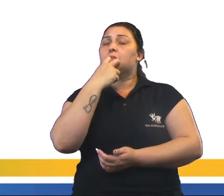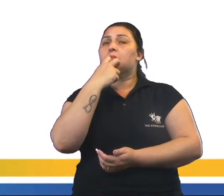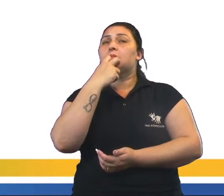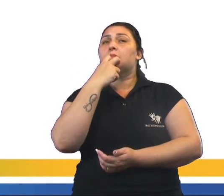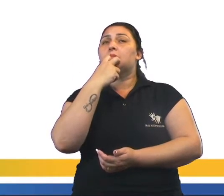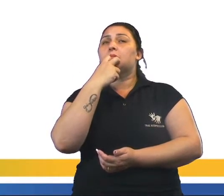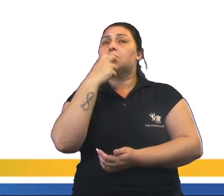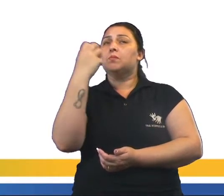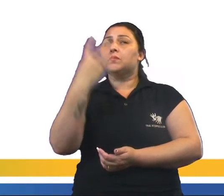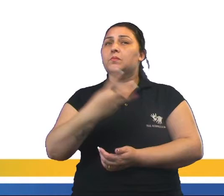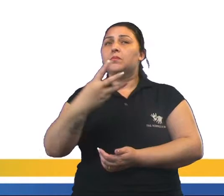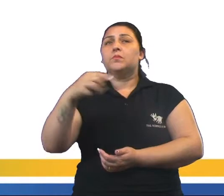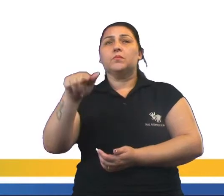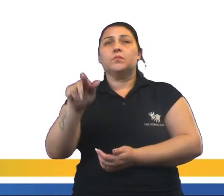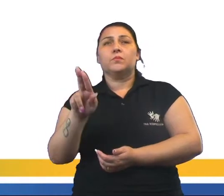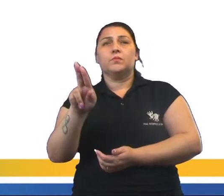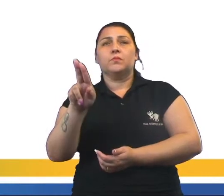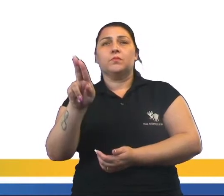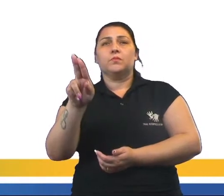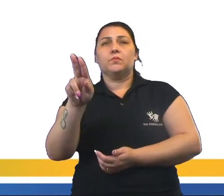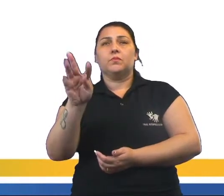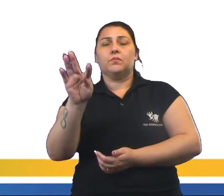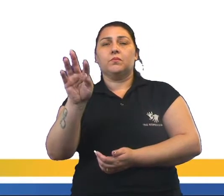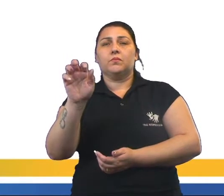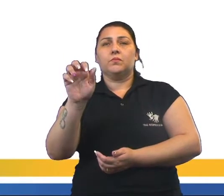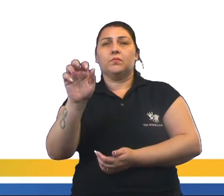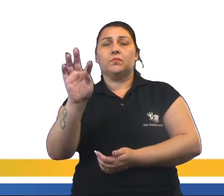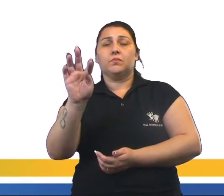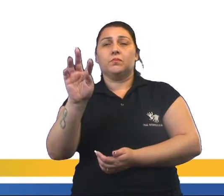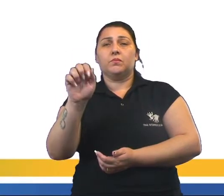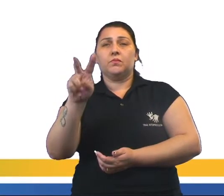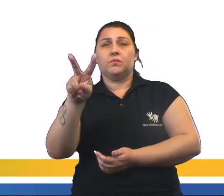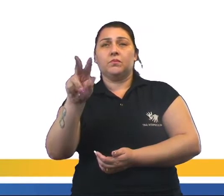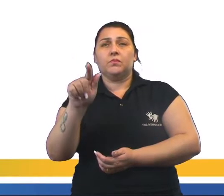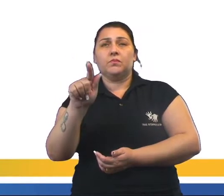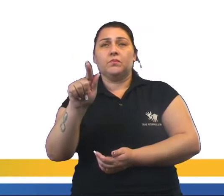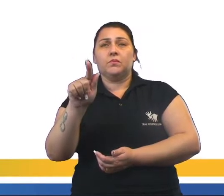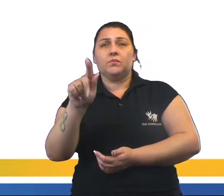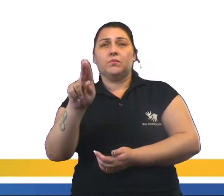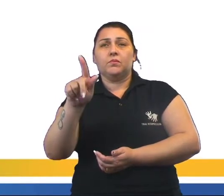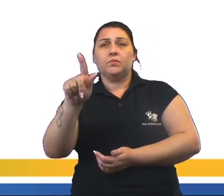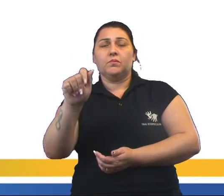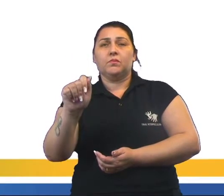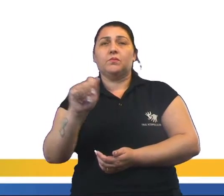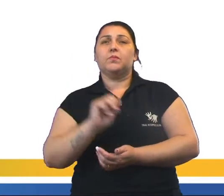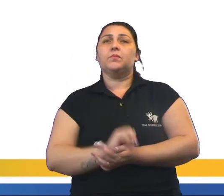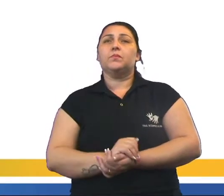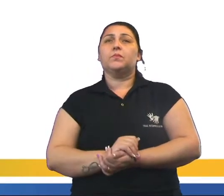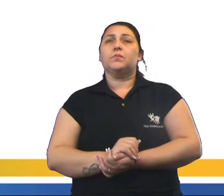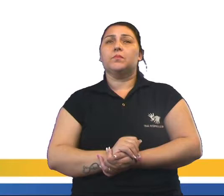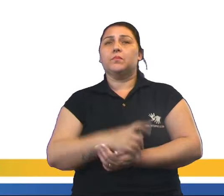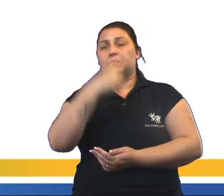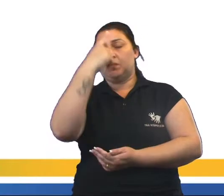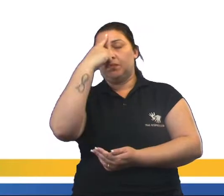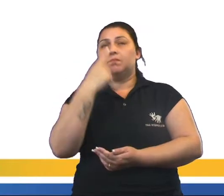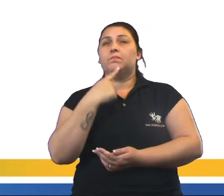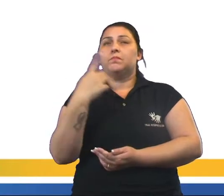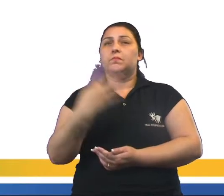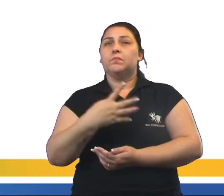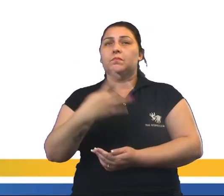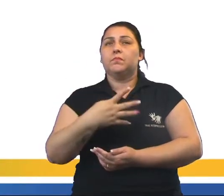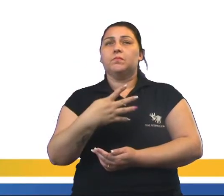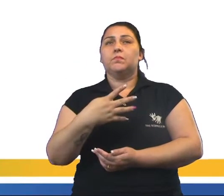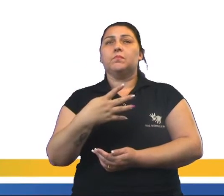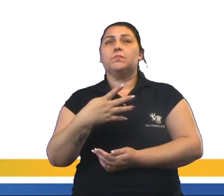é o Gustavo Kuerten, né? É o tenista Guga, conhecido como Guga. Na imagem 4 temos o